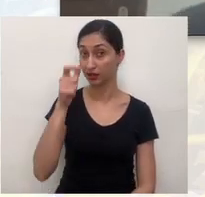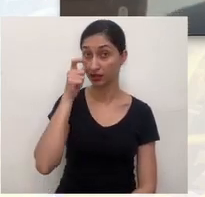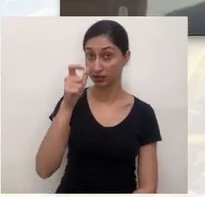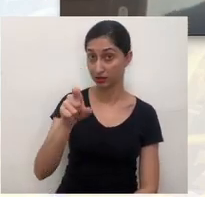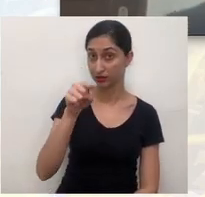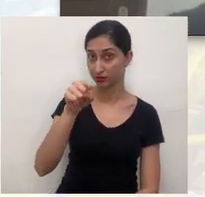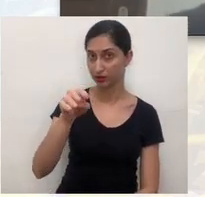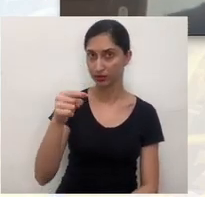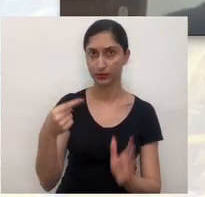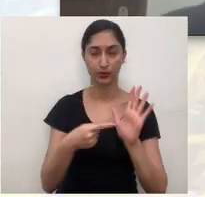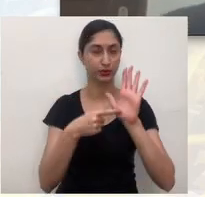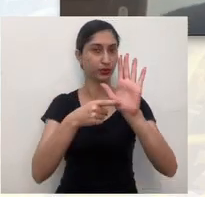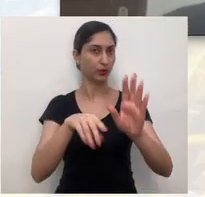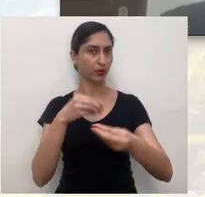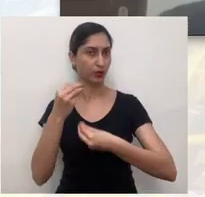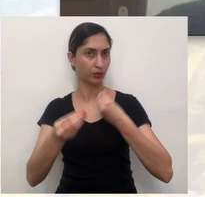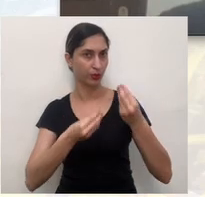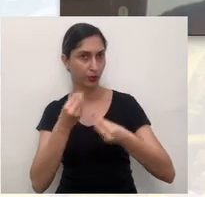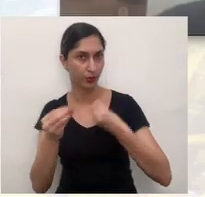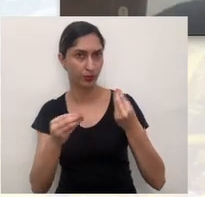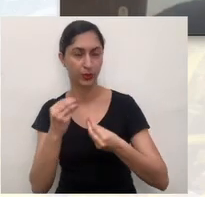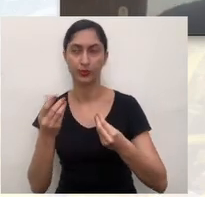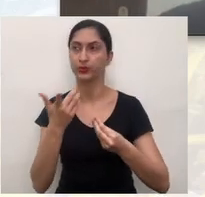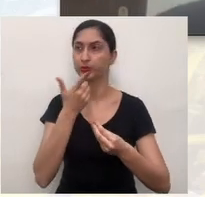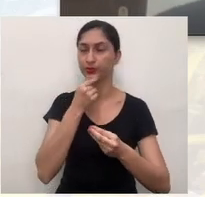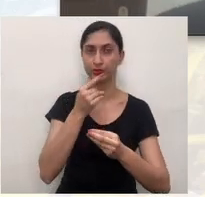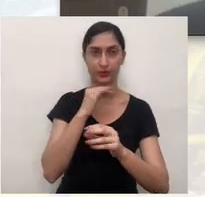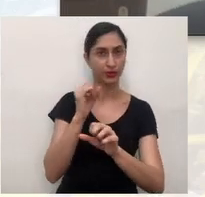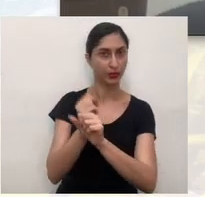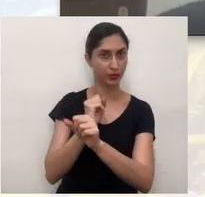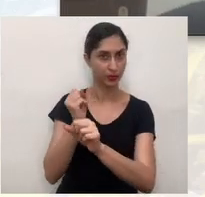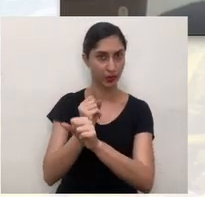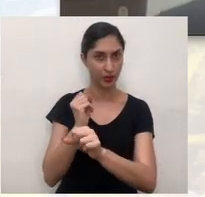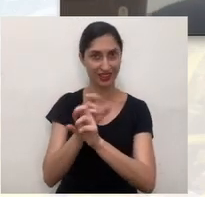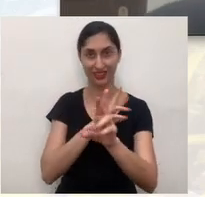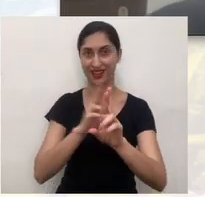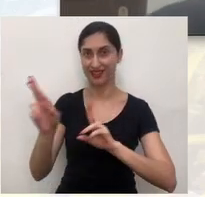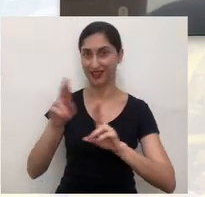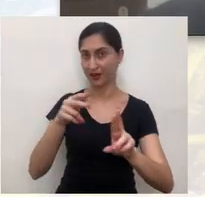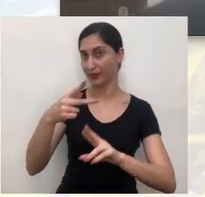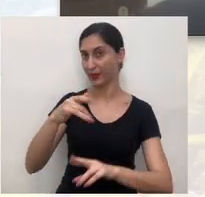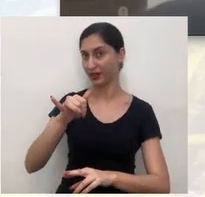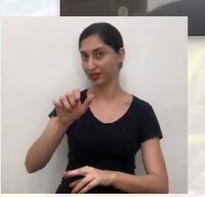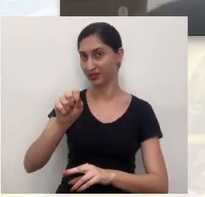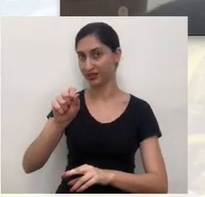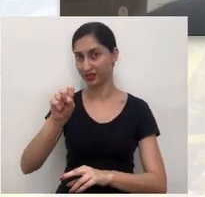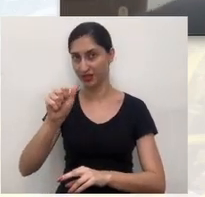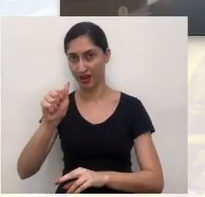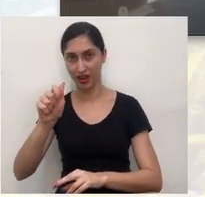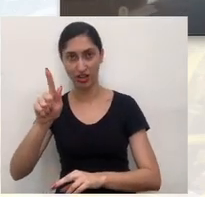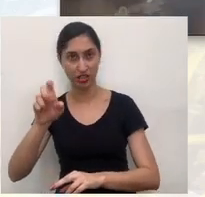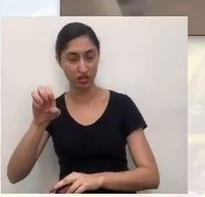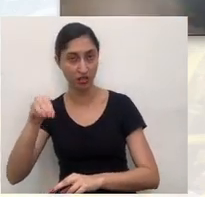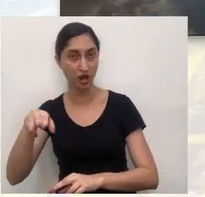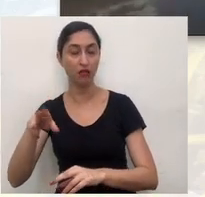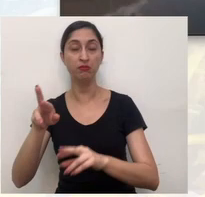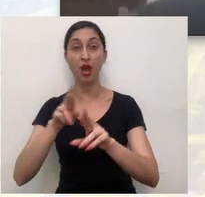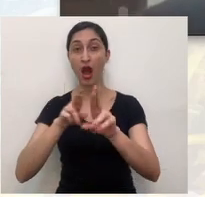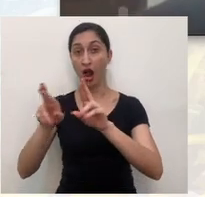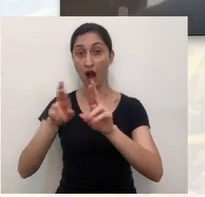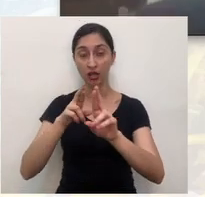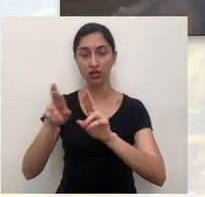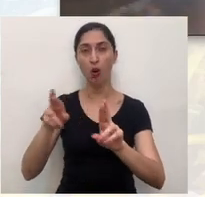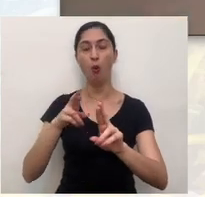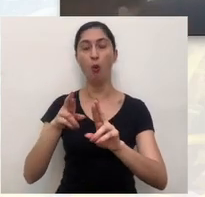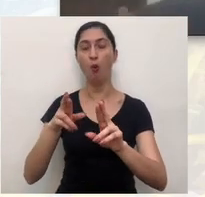de construção que ele fazia com a paisagem do entorno, né? Essa volumetria paisagística interagindo com